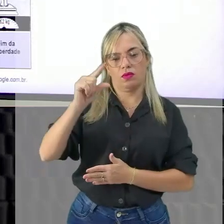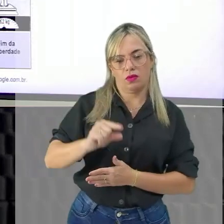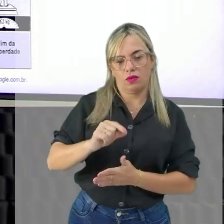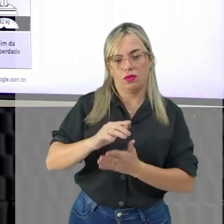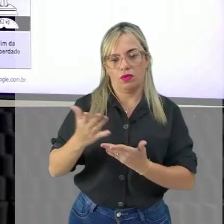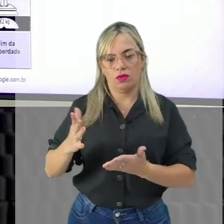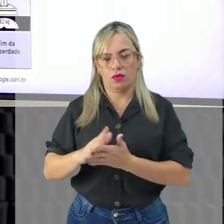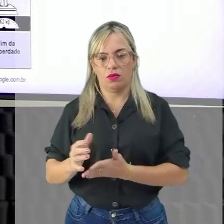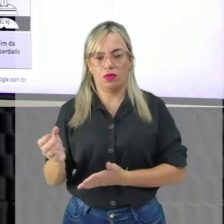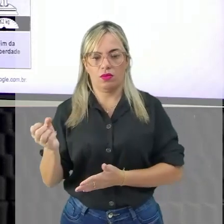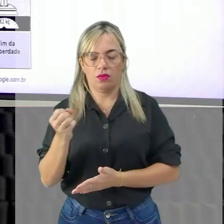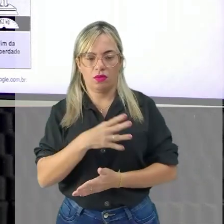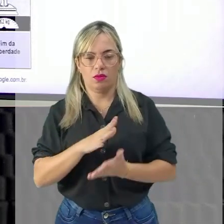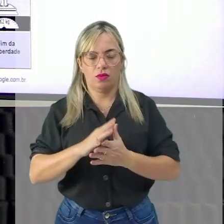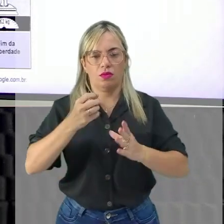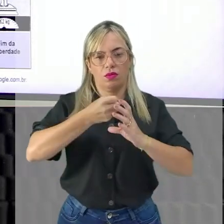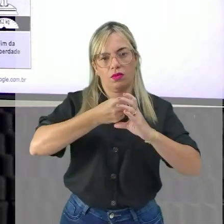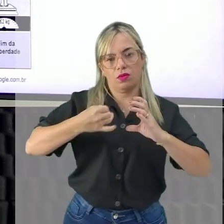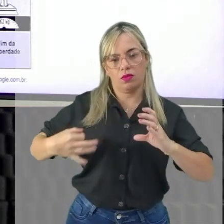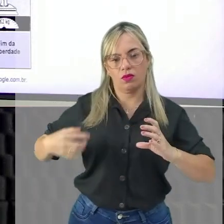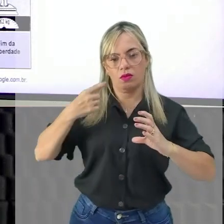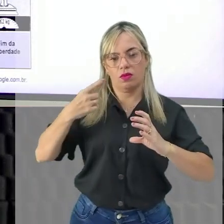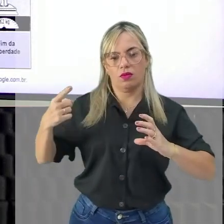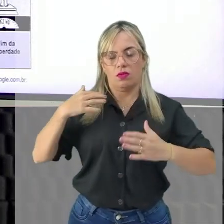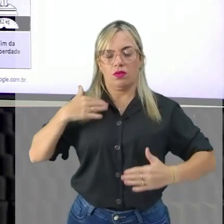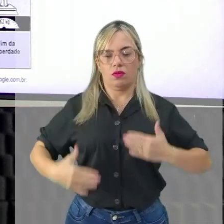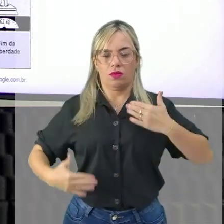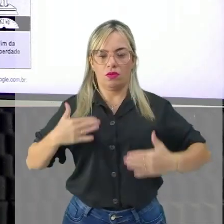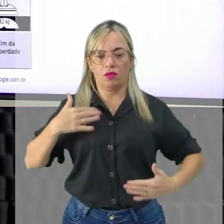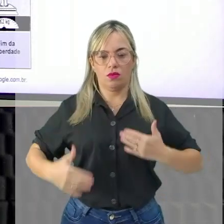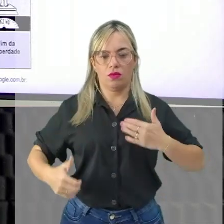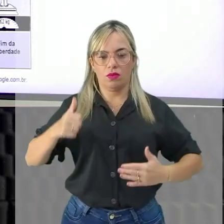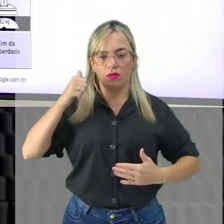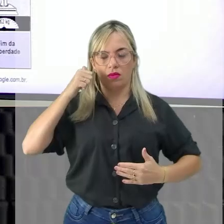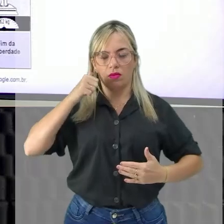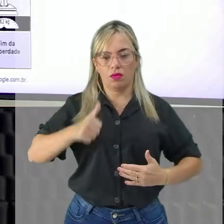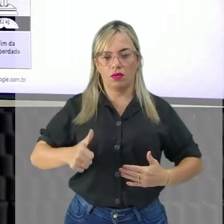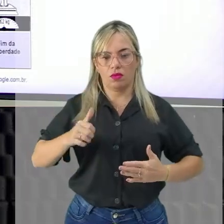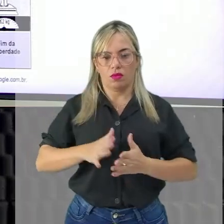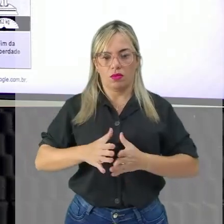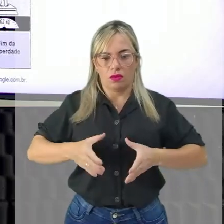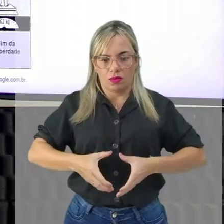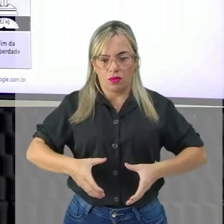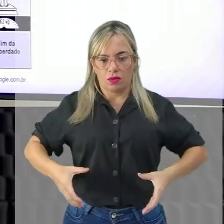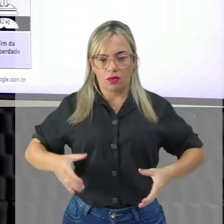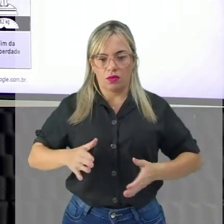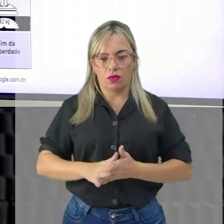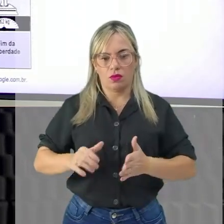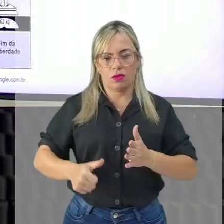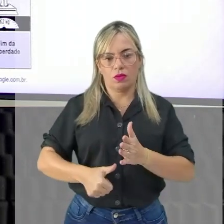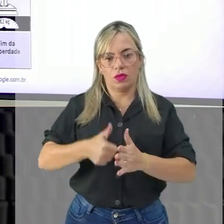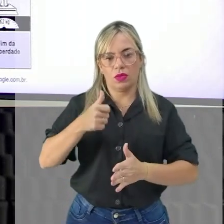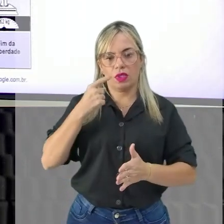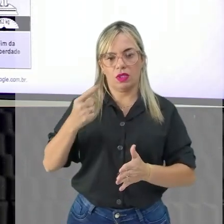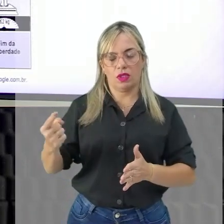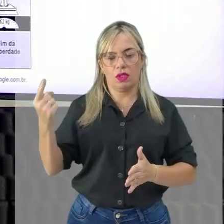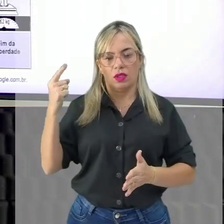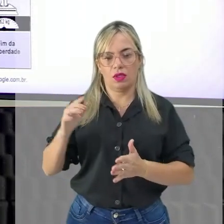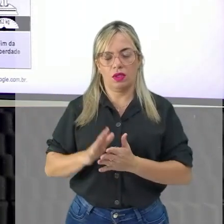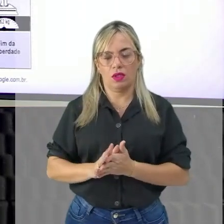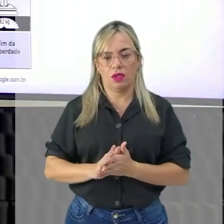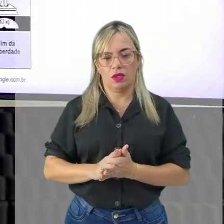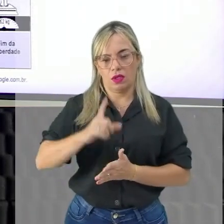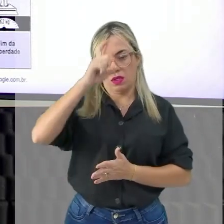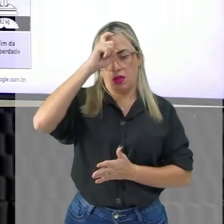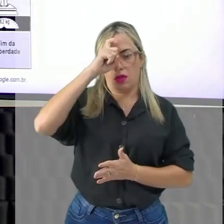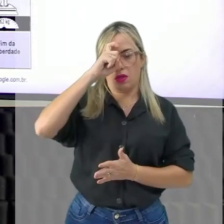novas características para esse corpo feminino. Alargamento da bacia, primeira menstruação, né?